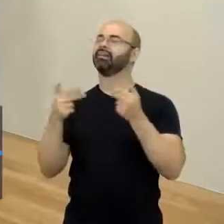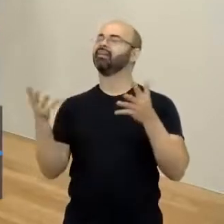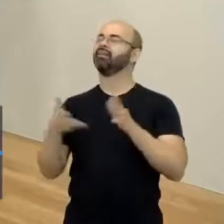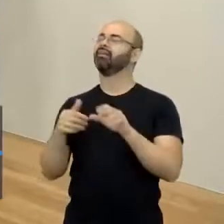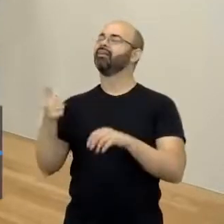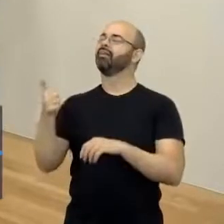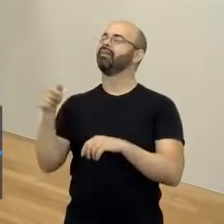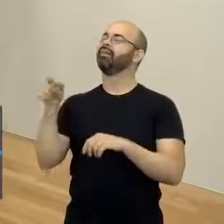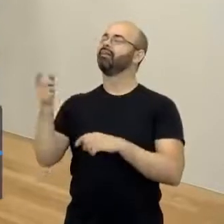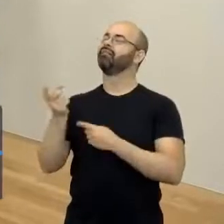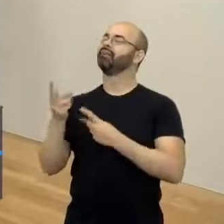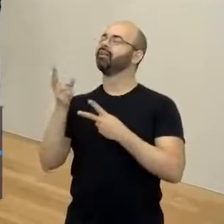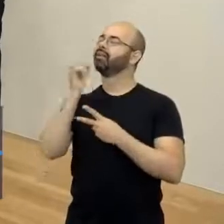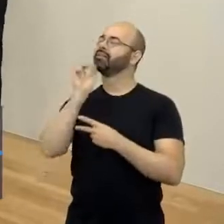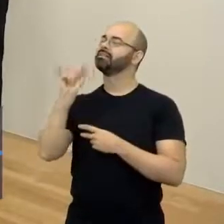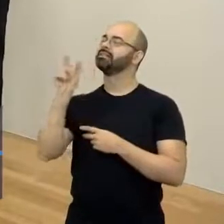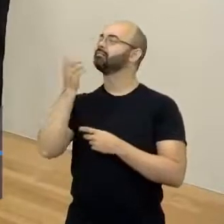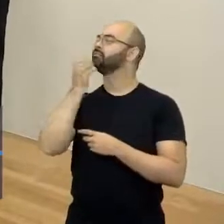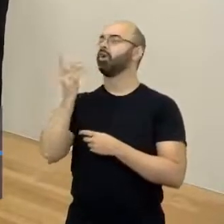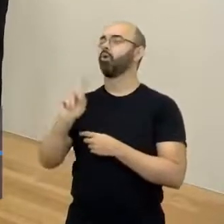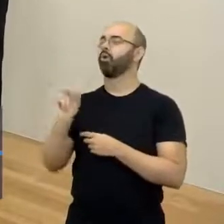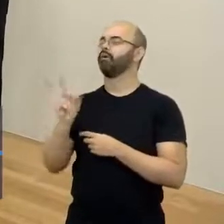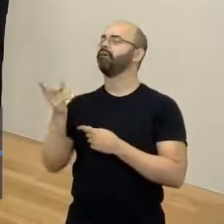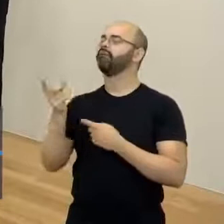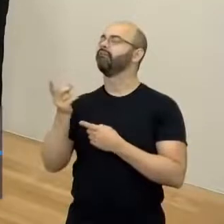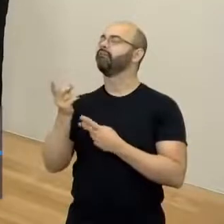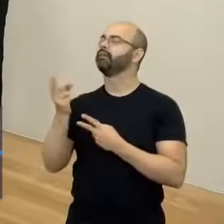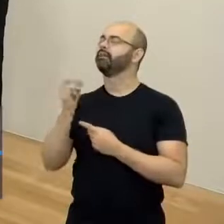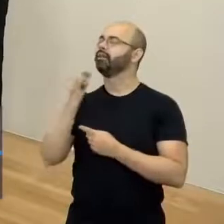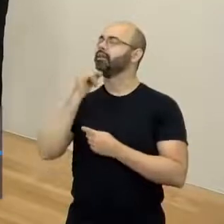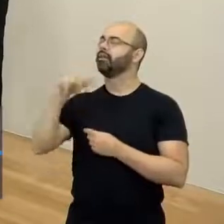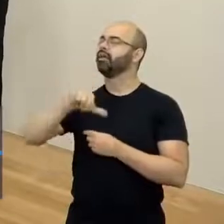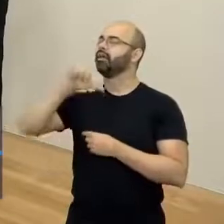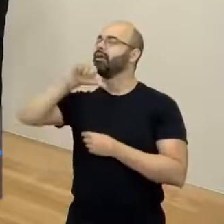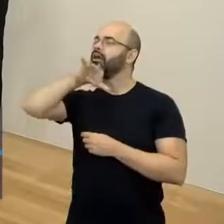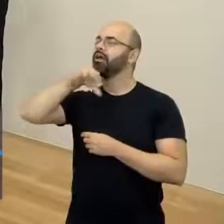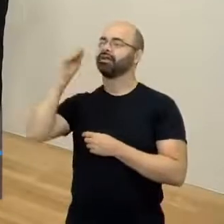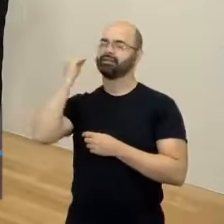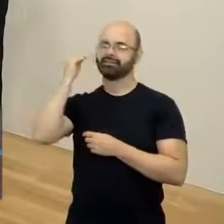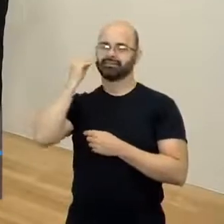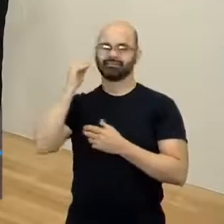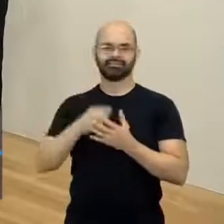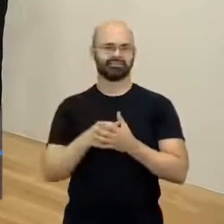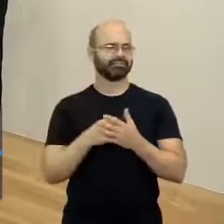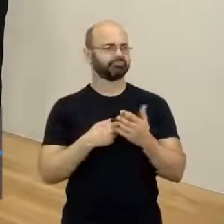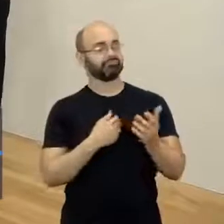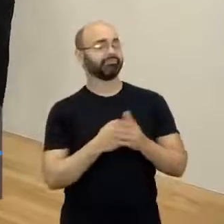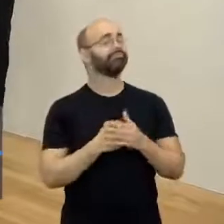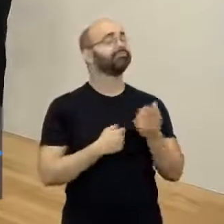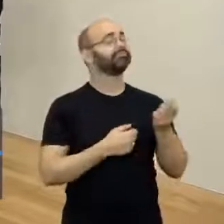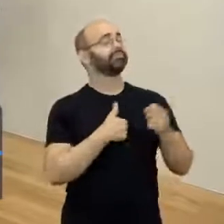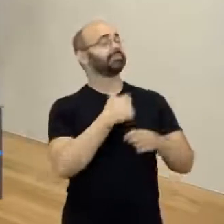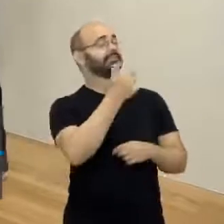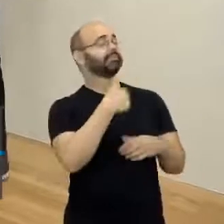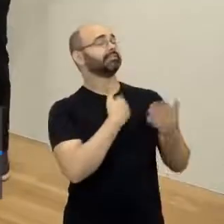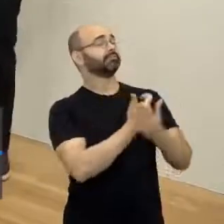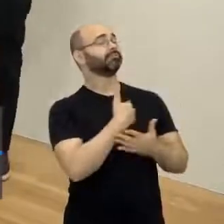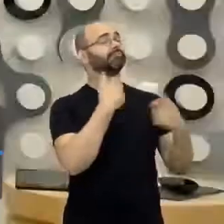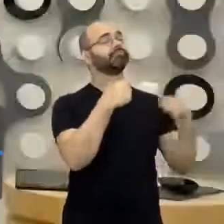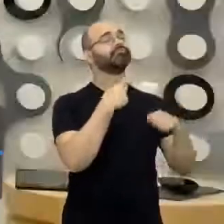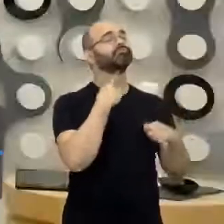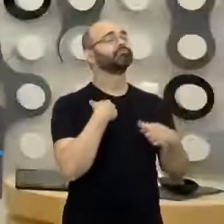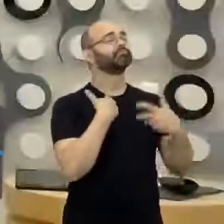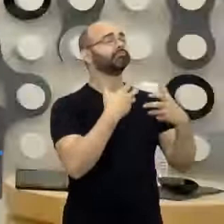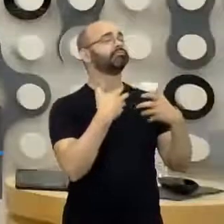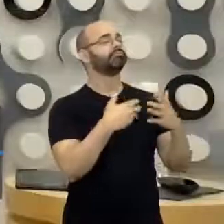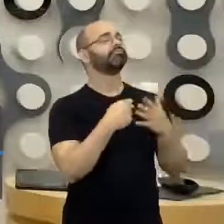dessa caneta. Vem nessa caneta como se ela não fosse tão boa. Essa caneta eu tô querendo aqui. Comprar muito uma caneta. Você tem alguma para me oferecer? Eu tô precisando de uma